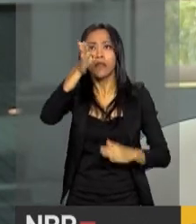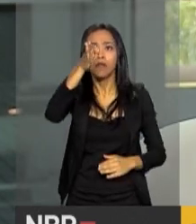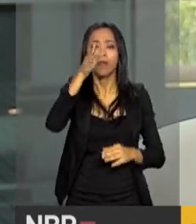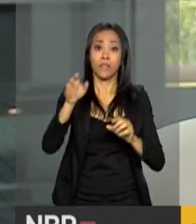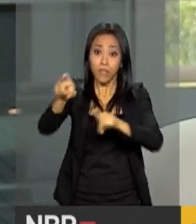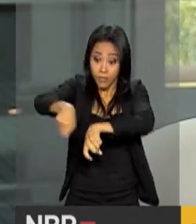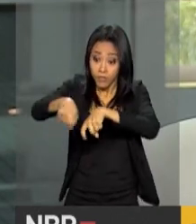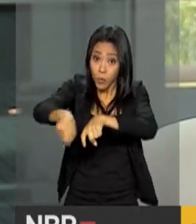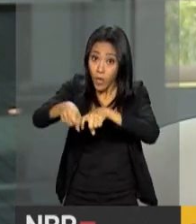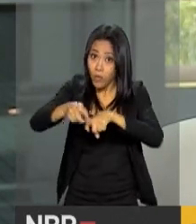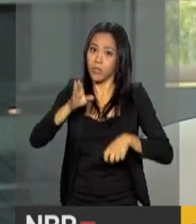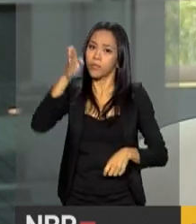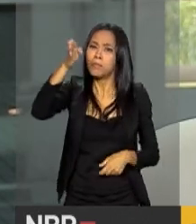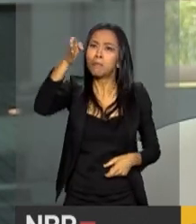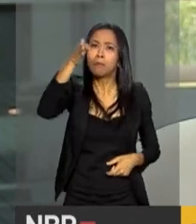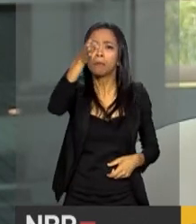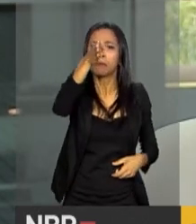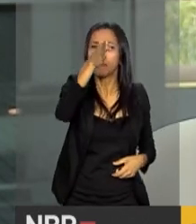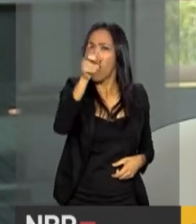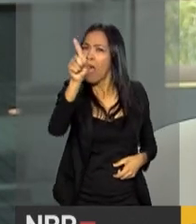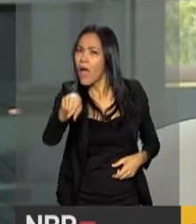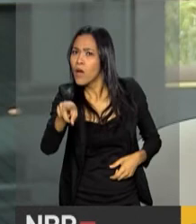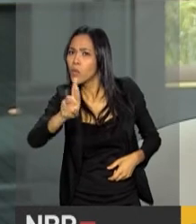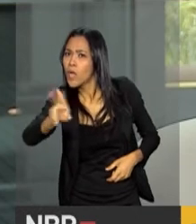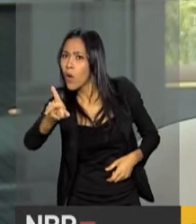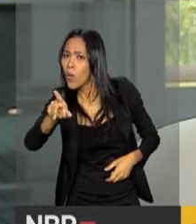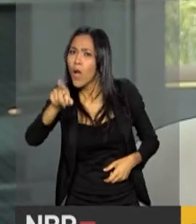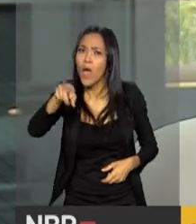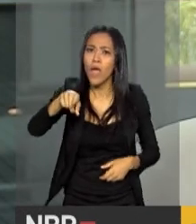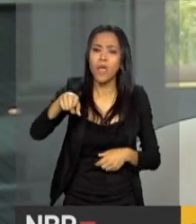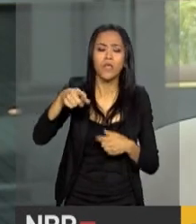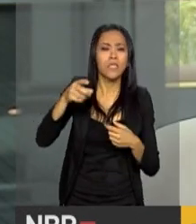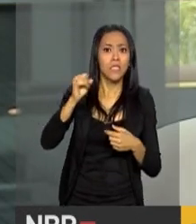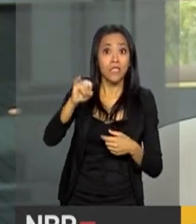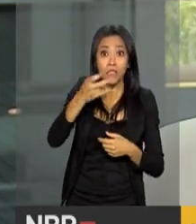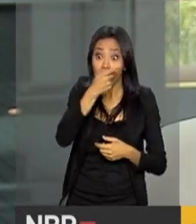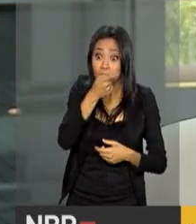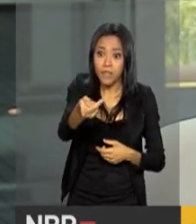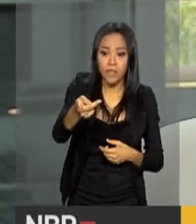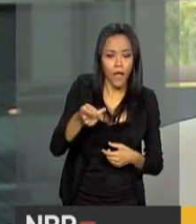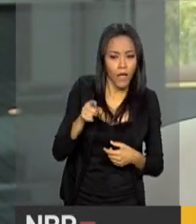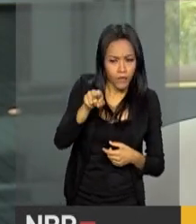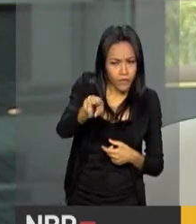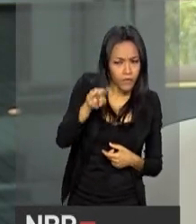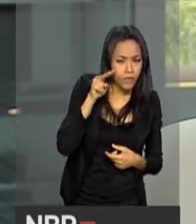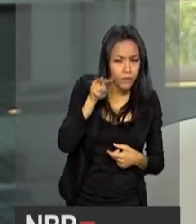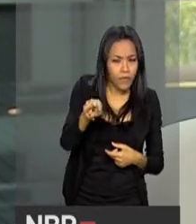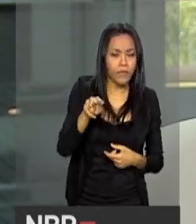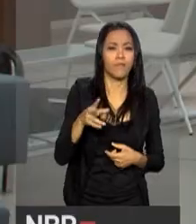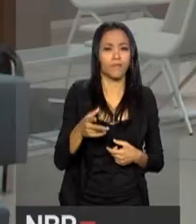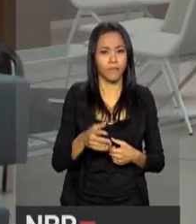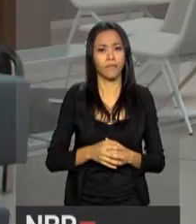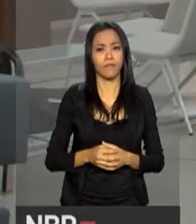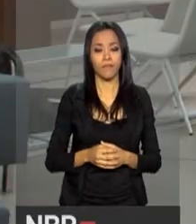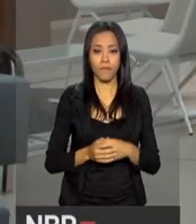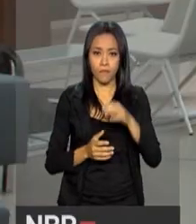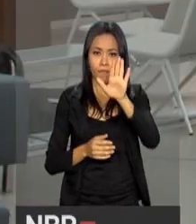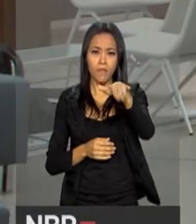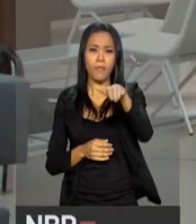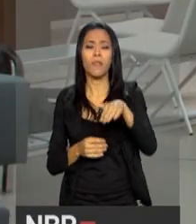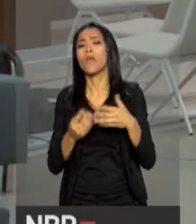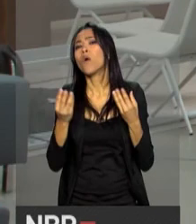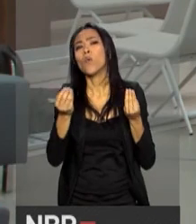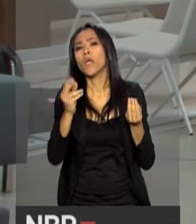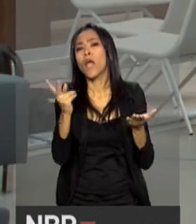propriedade eu estabelecimento ou não só saberemos quando visitaremos ele é uma pesquisa universal e mônica o que